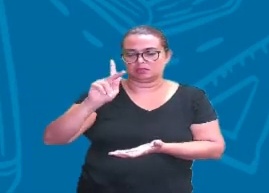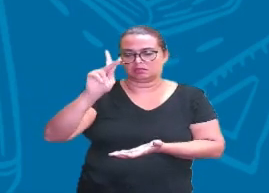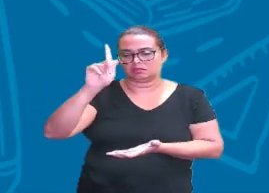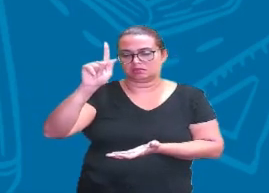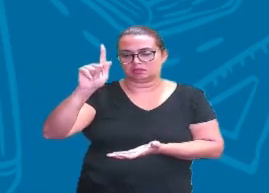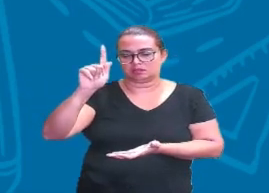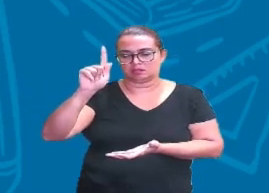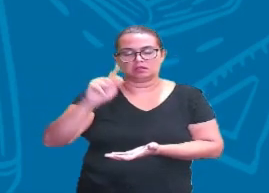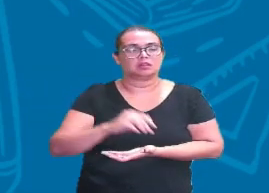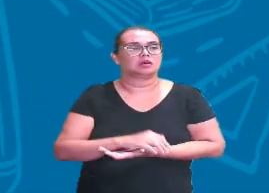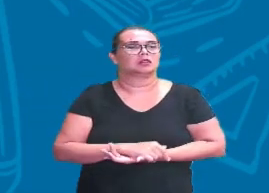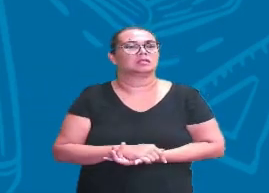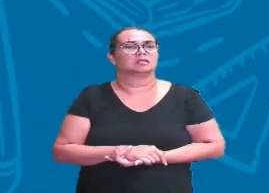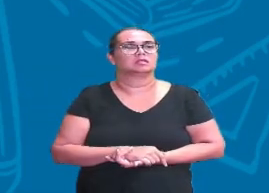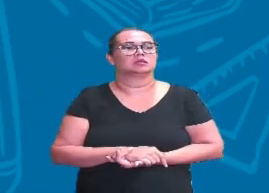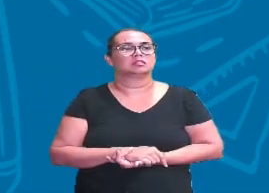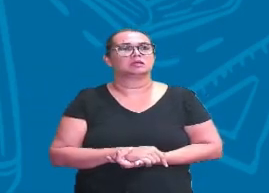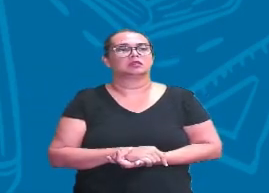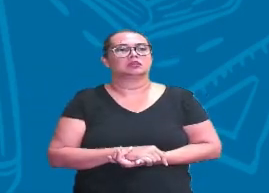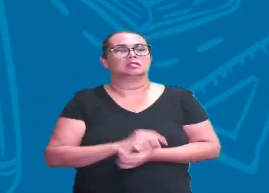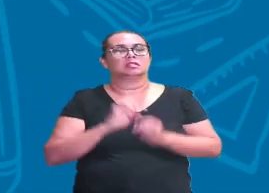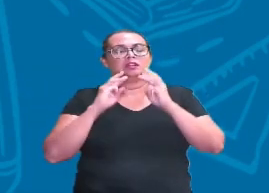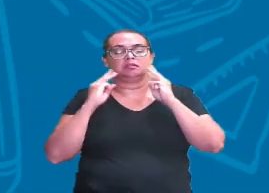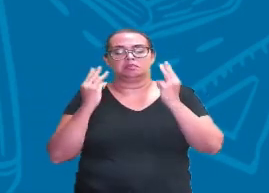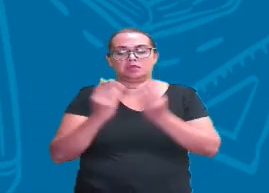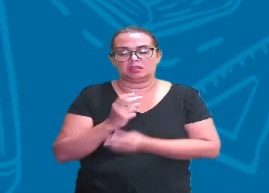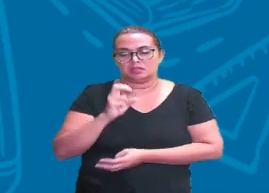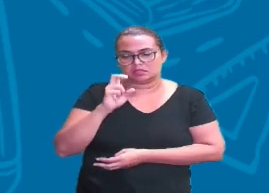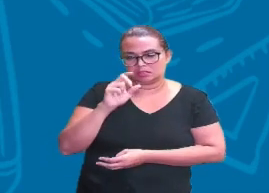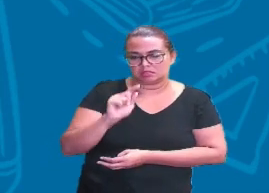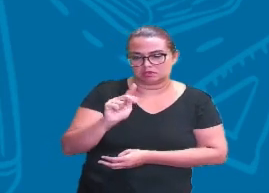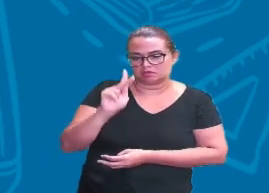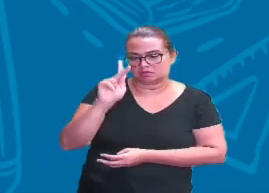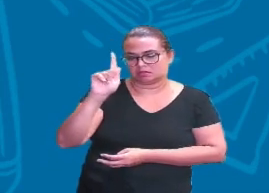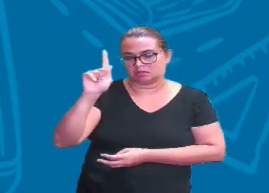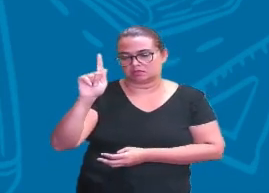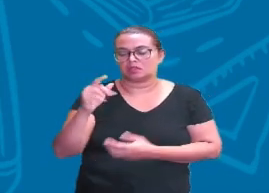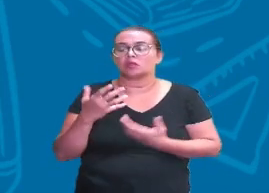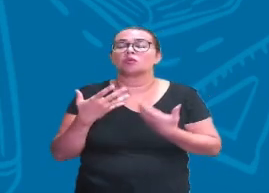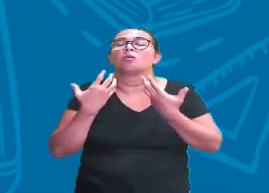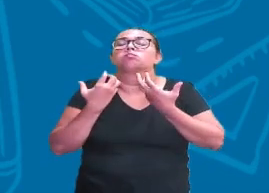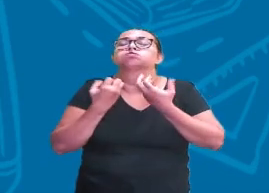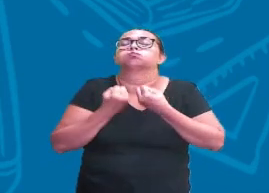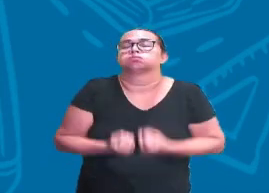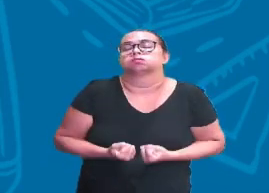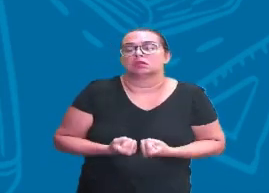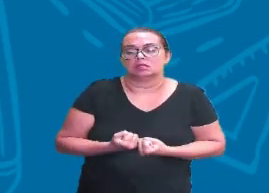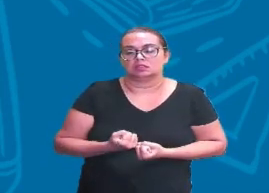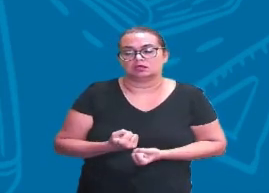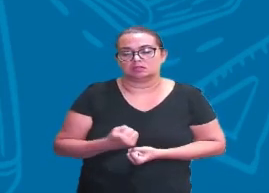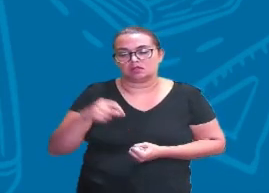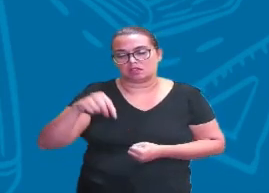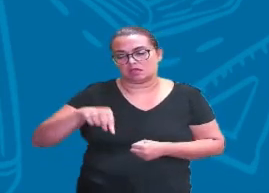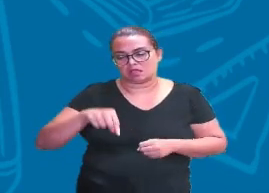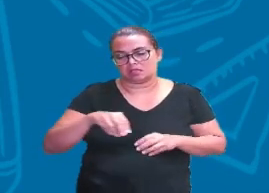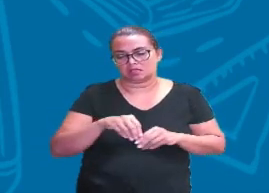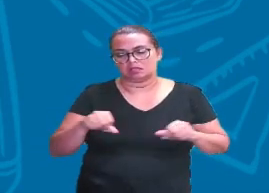5 kg. Eu tenho um corpo que tem massa de 5 kg. Eu quero saber qual é o peso desse objeto aqui na